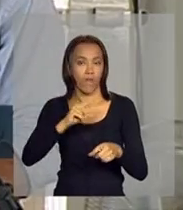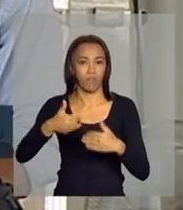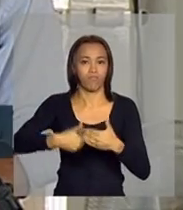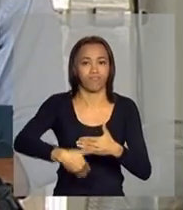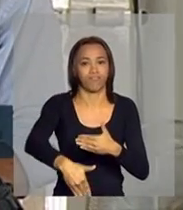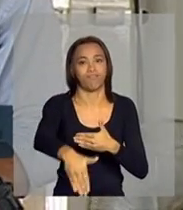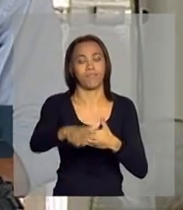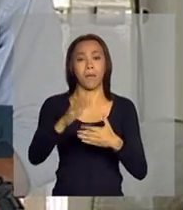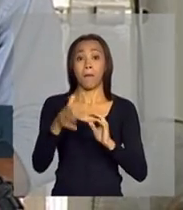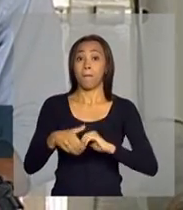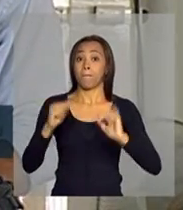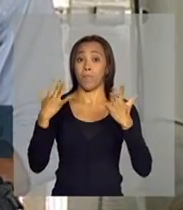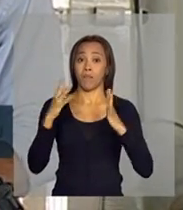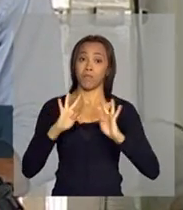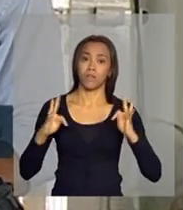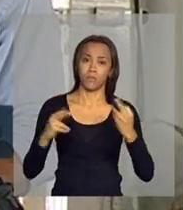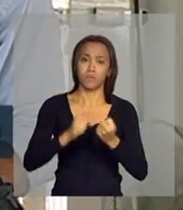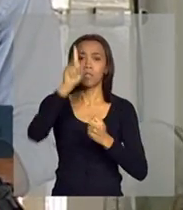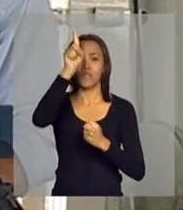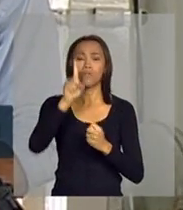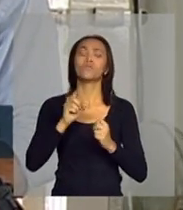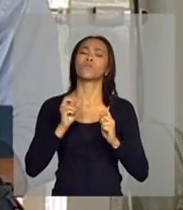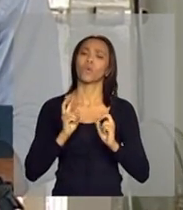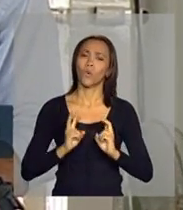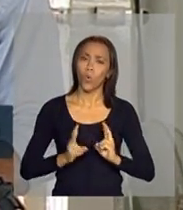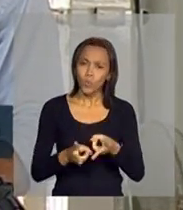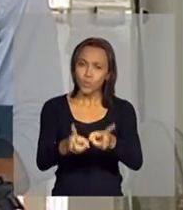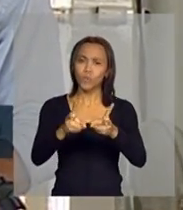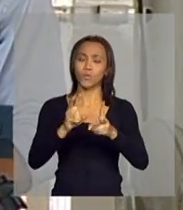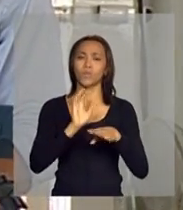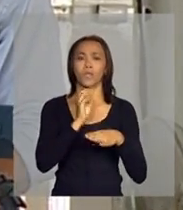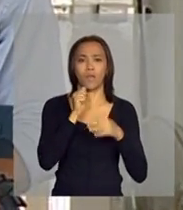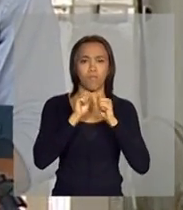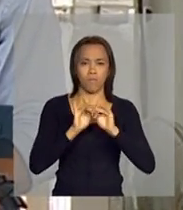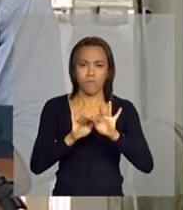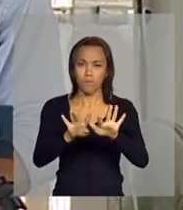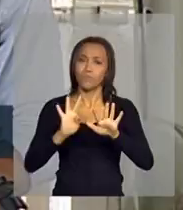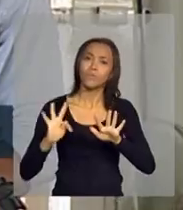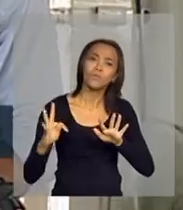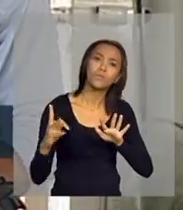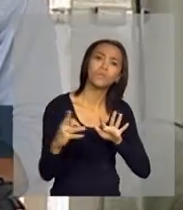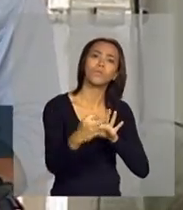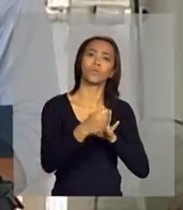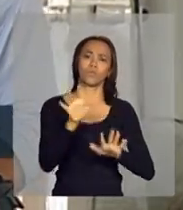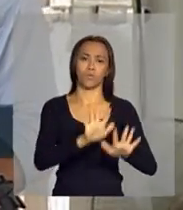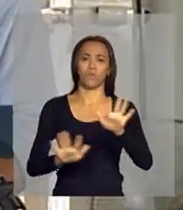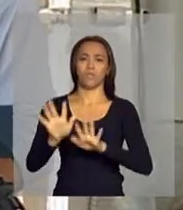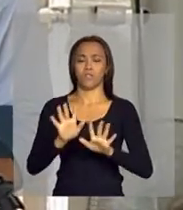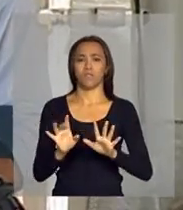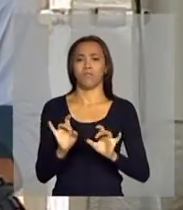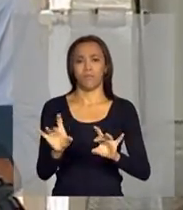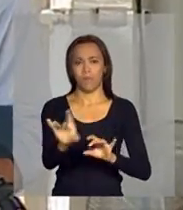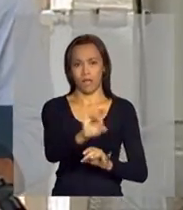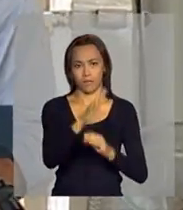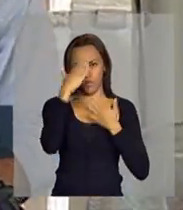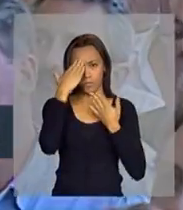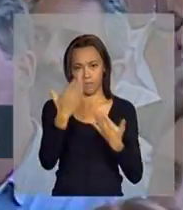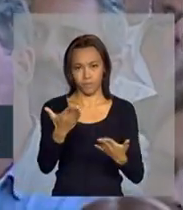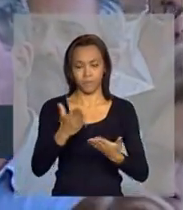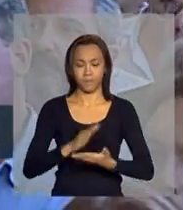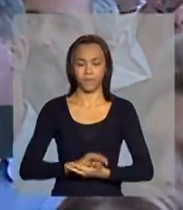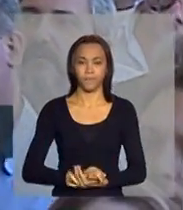todos e que Deus continue iluminando, protegendo e abençoando cada um de nós. Muito